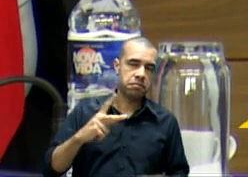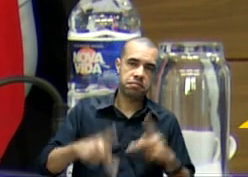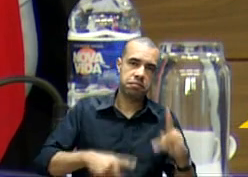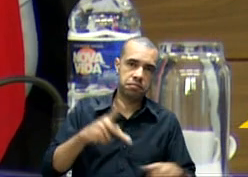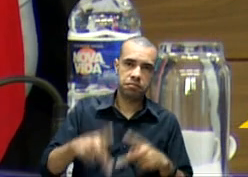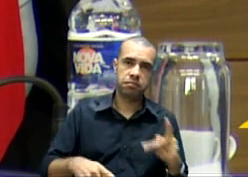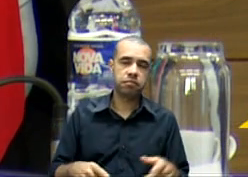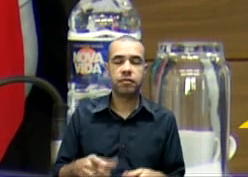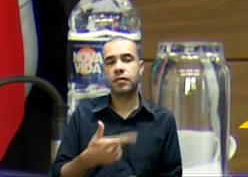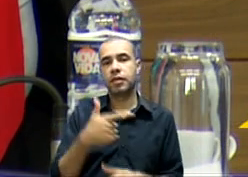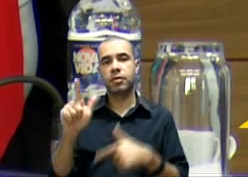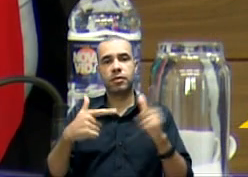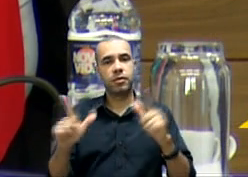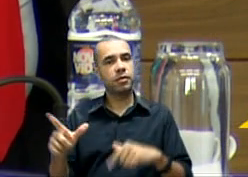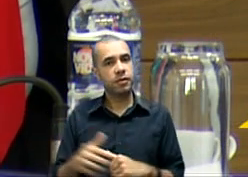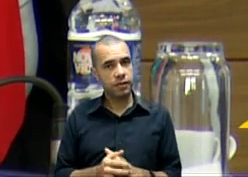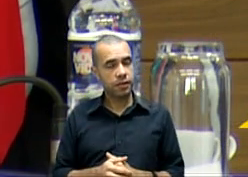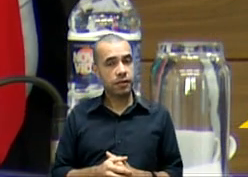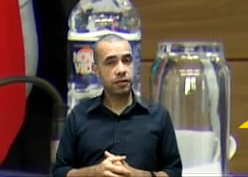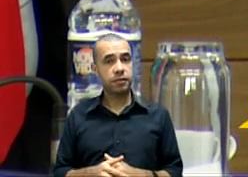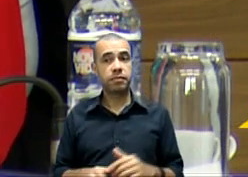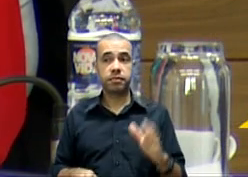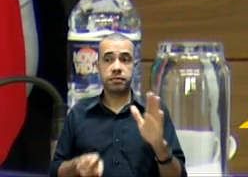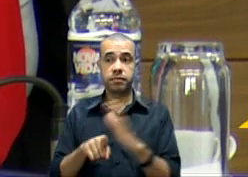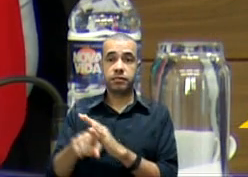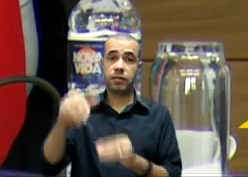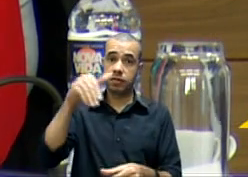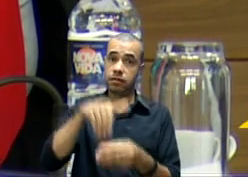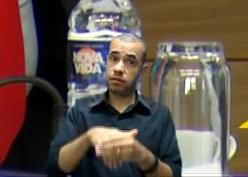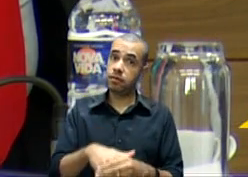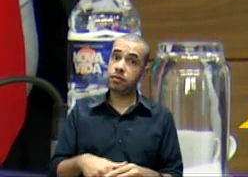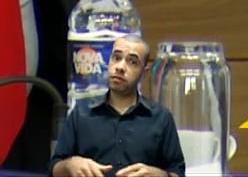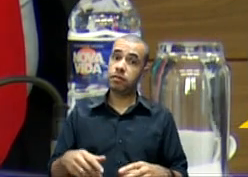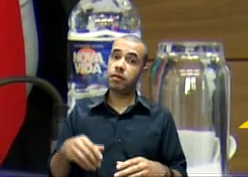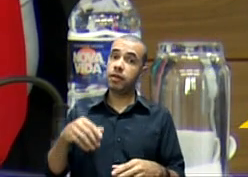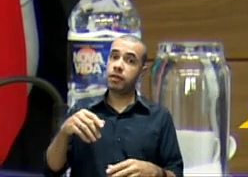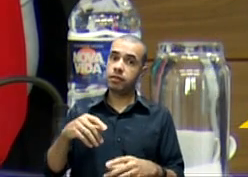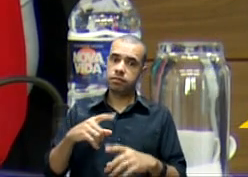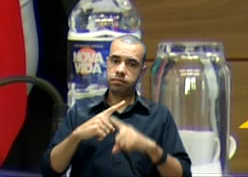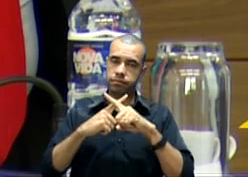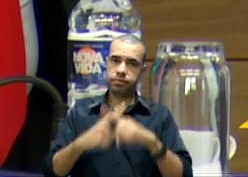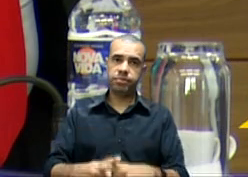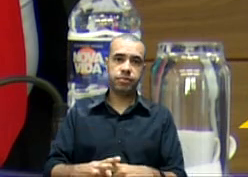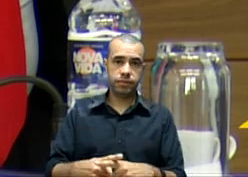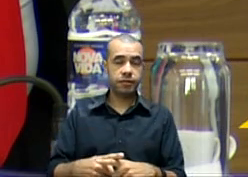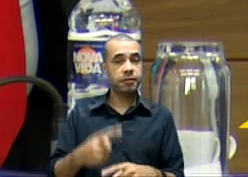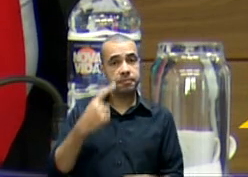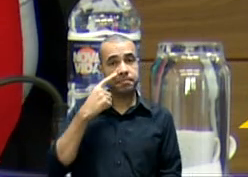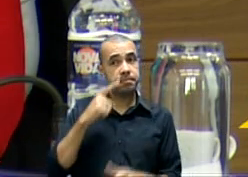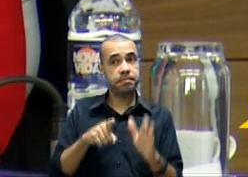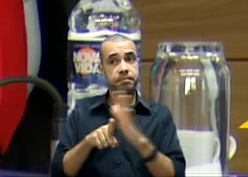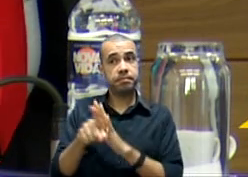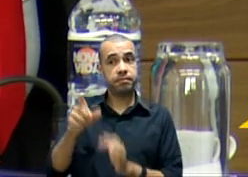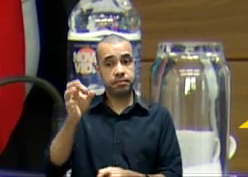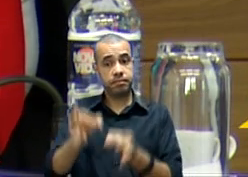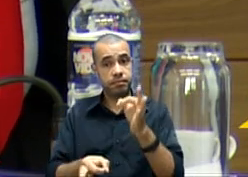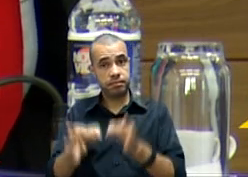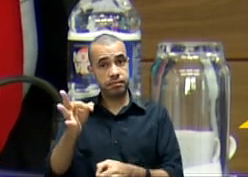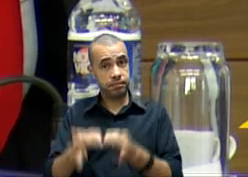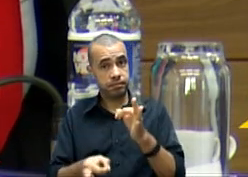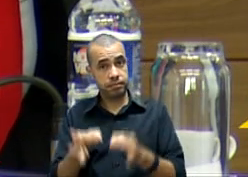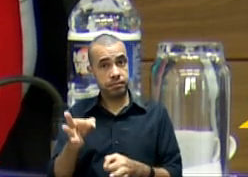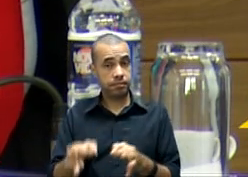outras providências. Votação a maioria absoluta para rejeitar o presente voto. Tem o parecer da Comissão de Justiça, que é pela